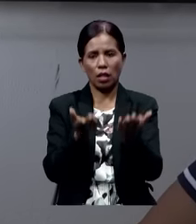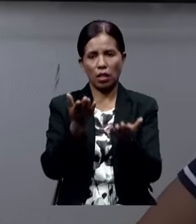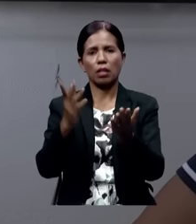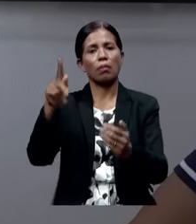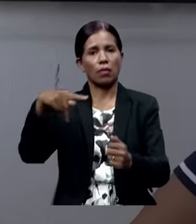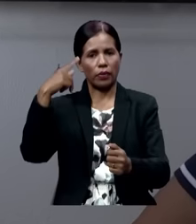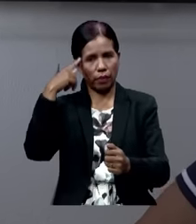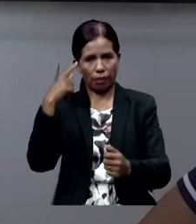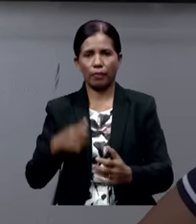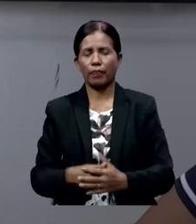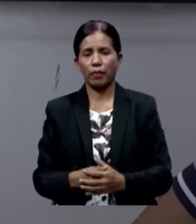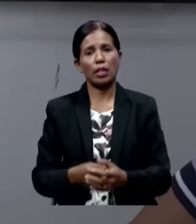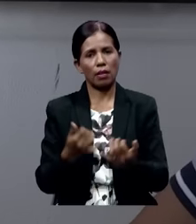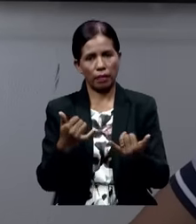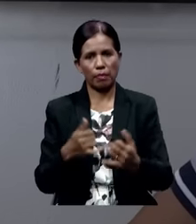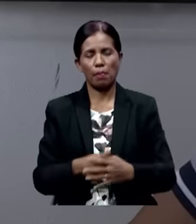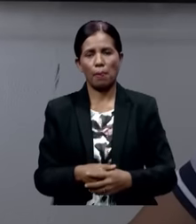político.